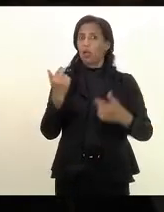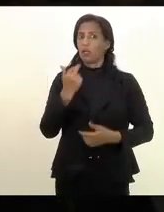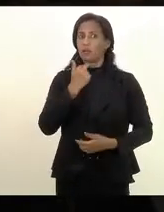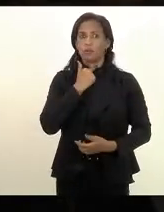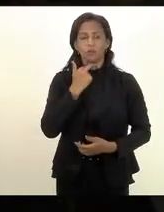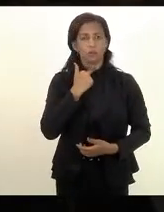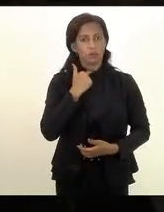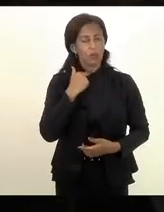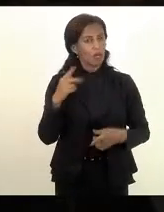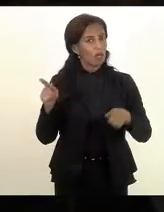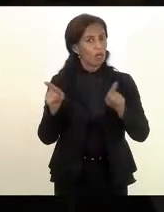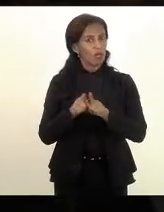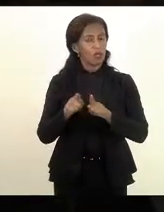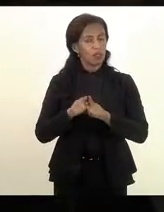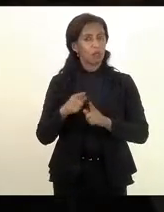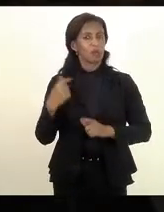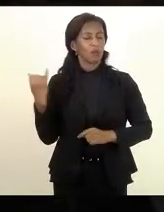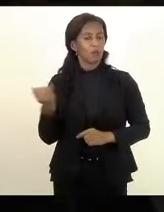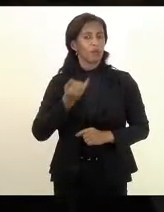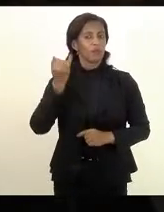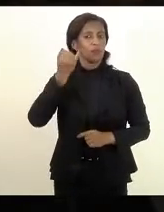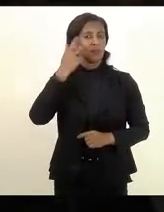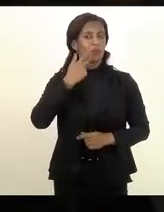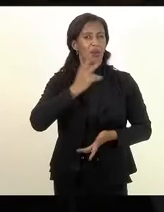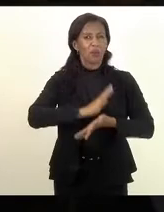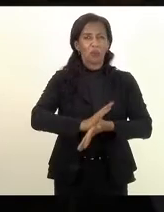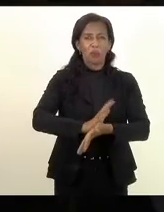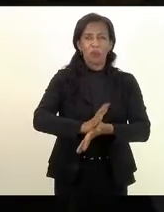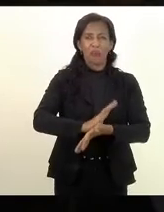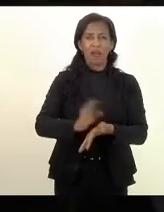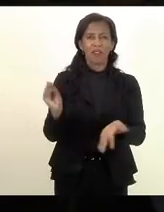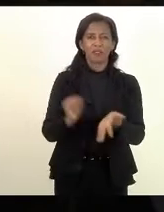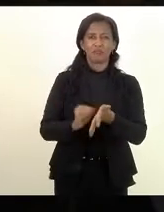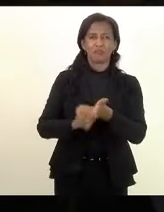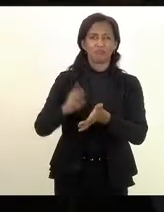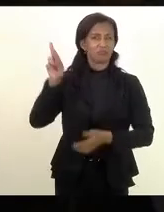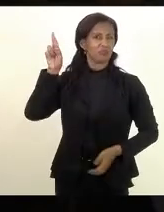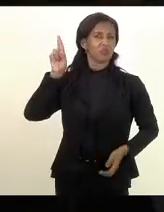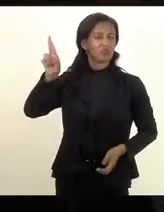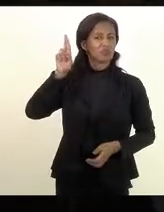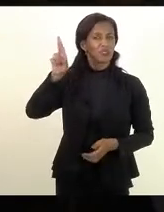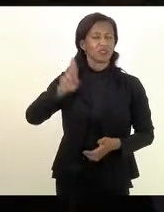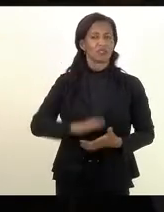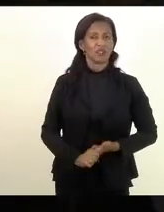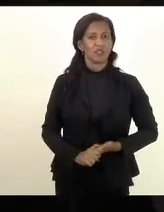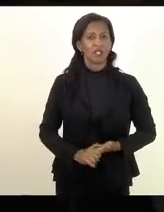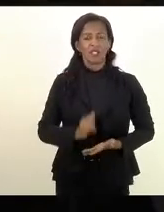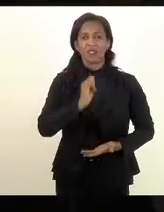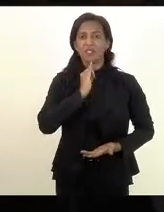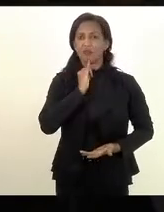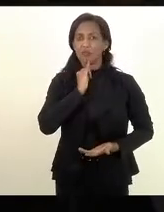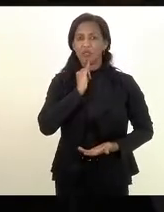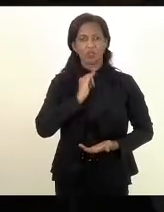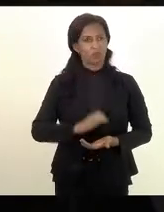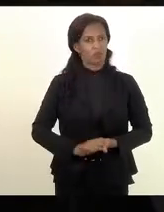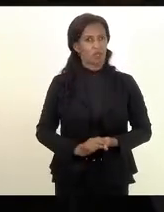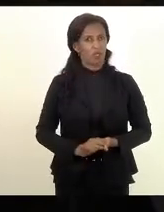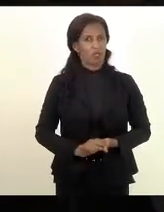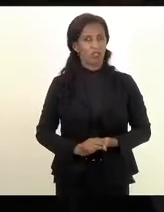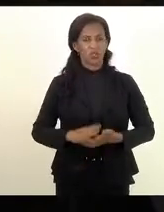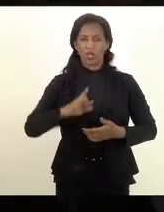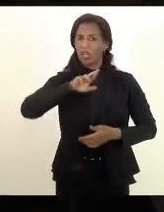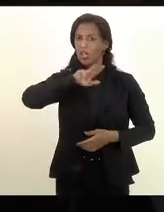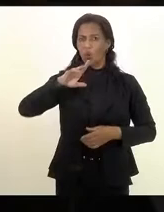destacar também o papel deputado Flávio Serafini covarde e irresponsável que tem que ser mencionado que infelizmente não é tão não é tão